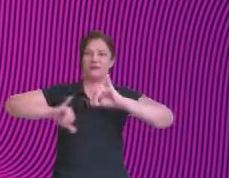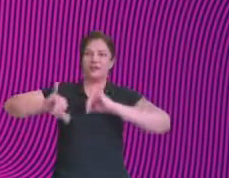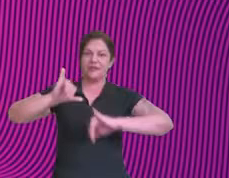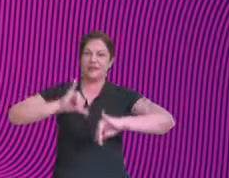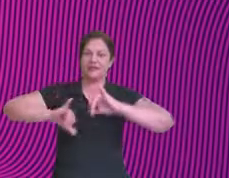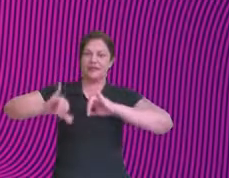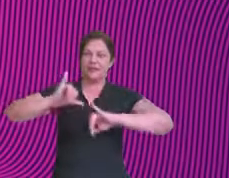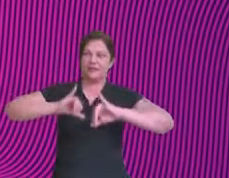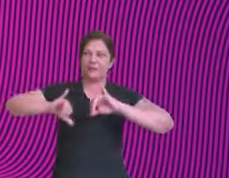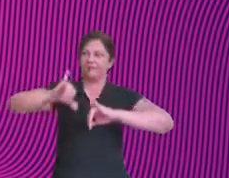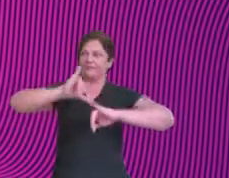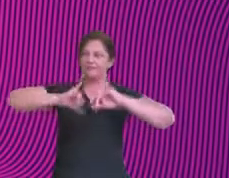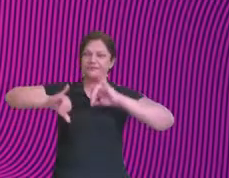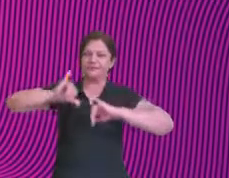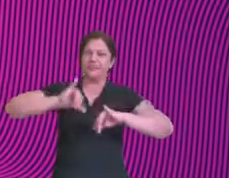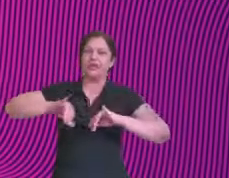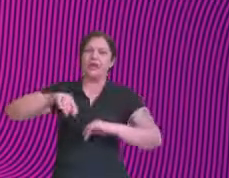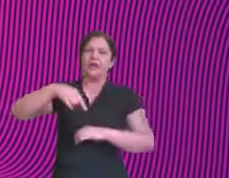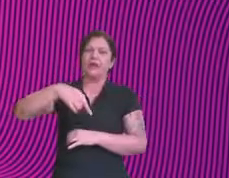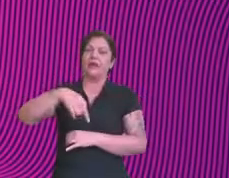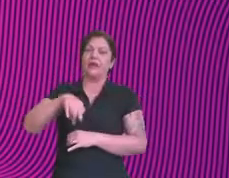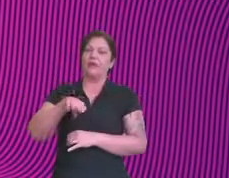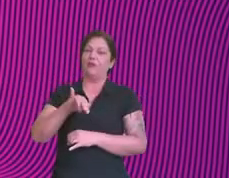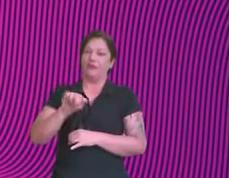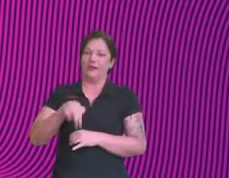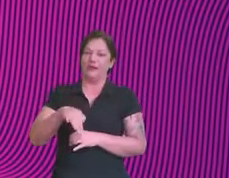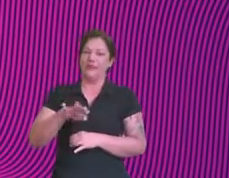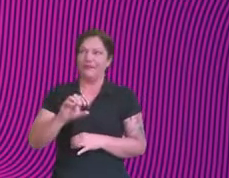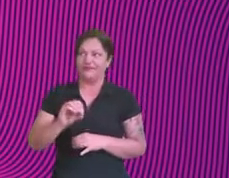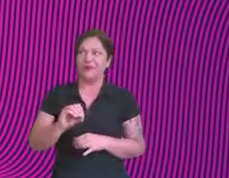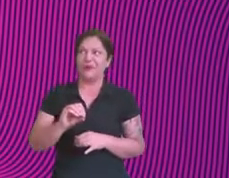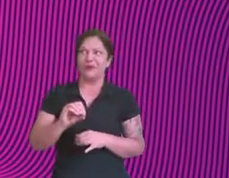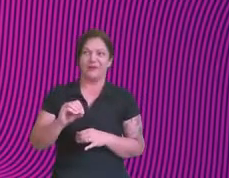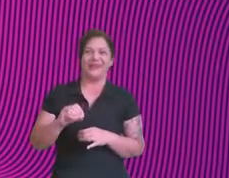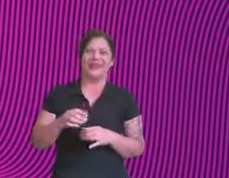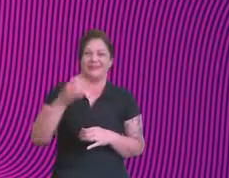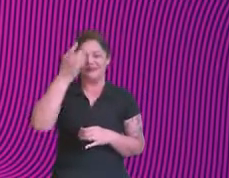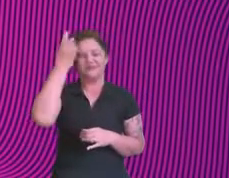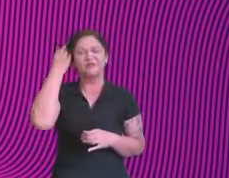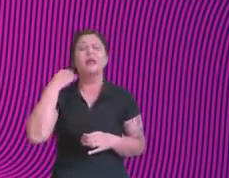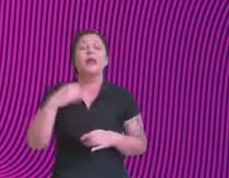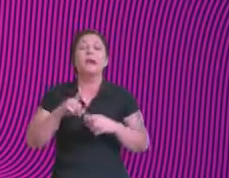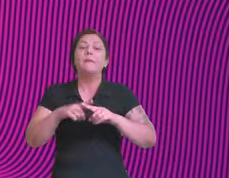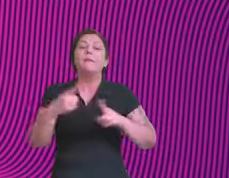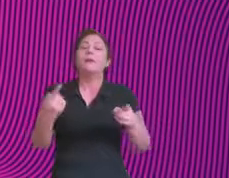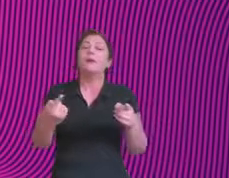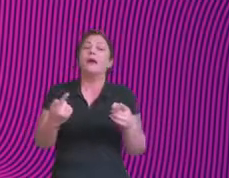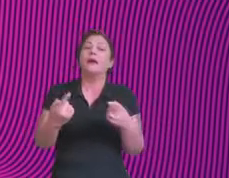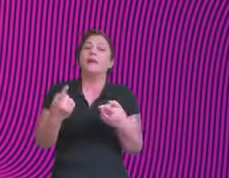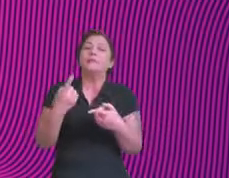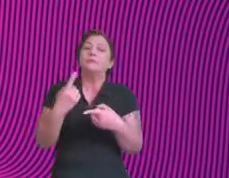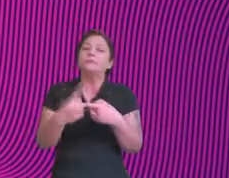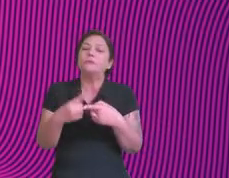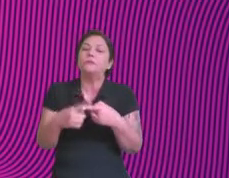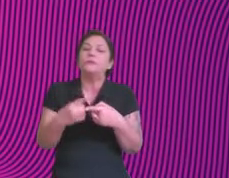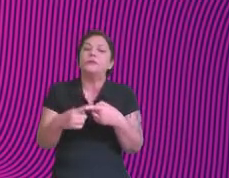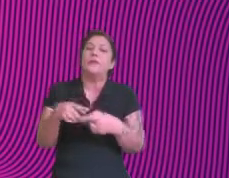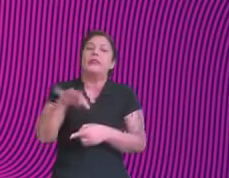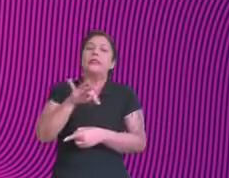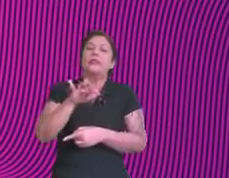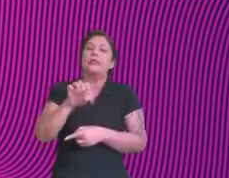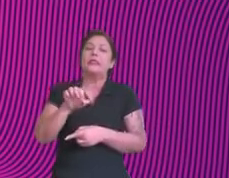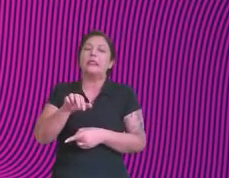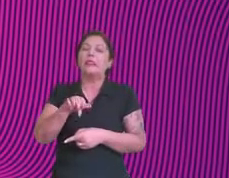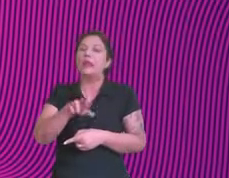manejo diaclínico. Para esses pacientes, eu acho que pode-se tentar o PIPAC como terapia para que ele tenha uma qualidade